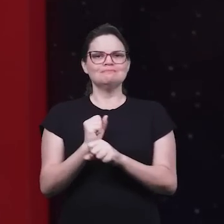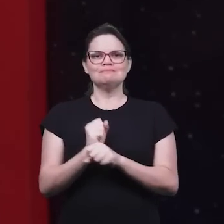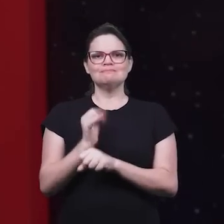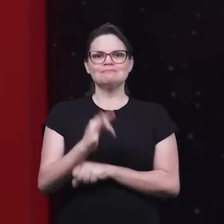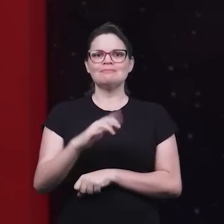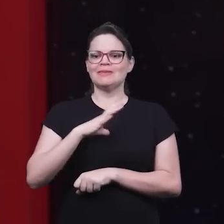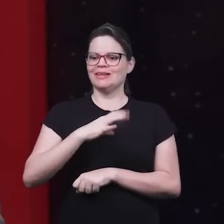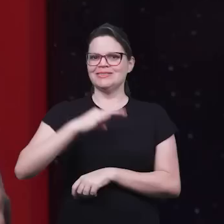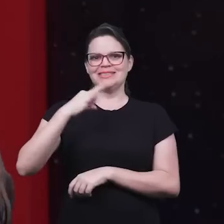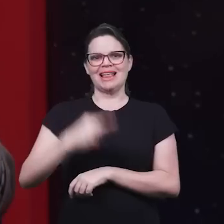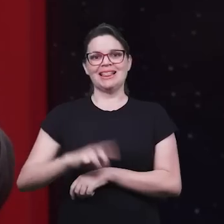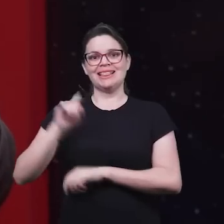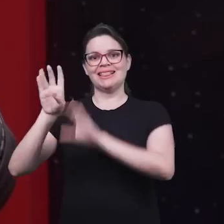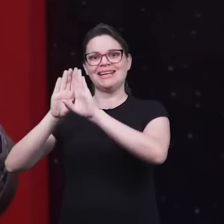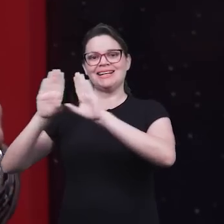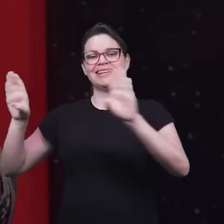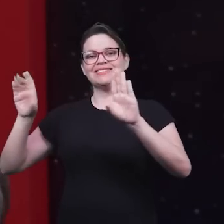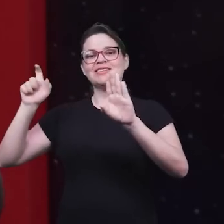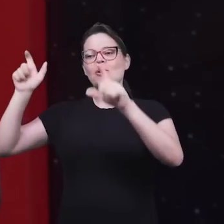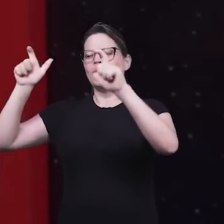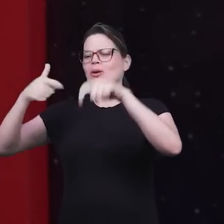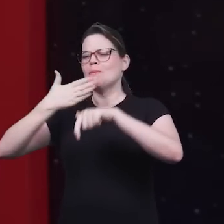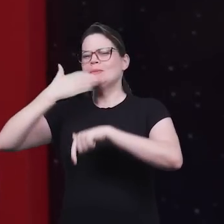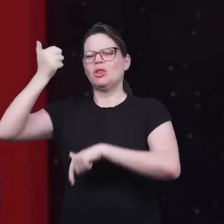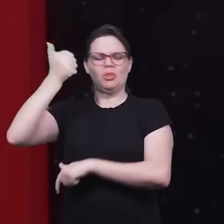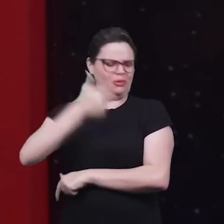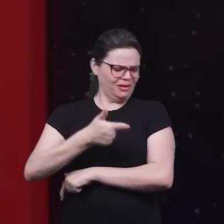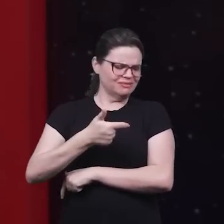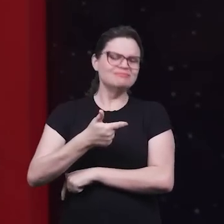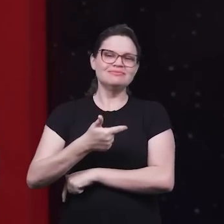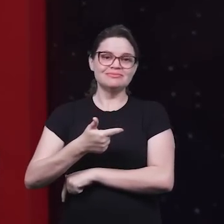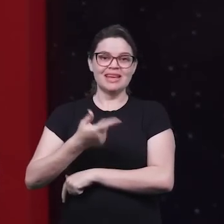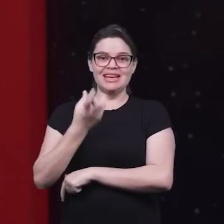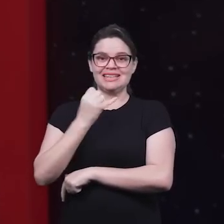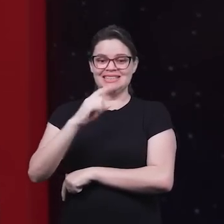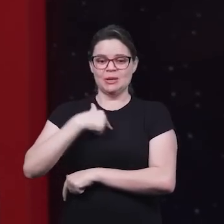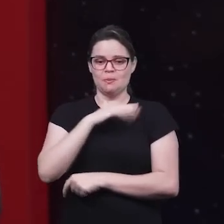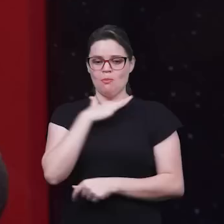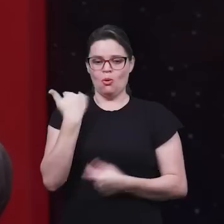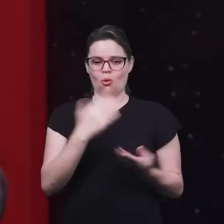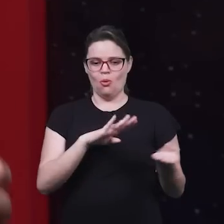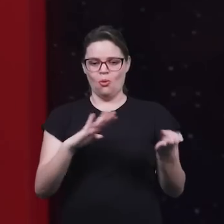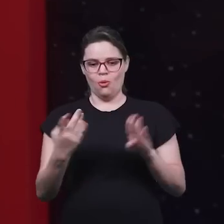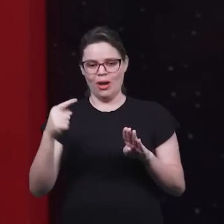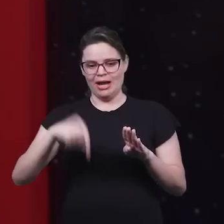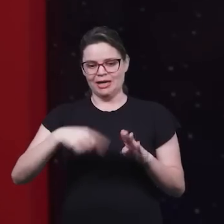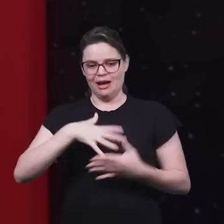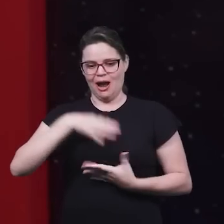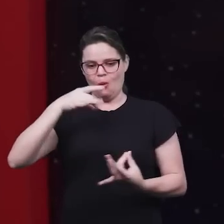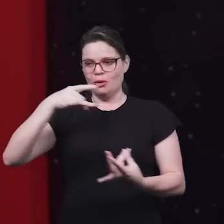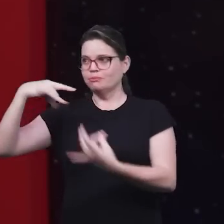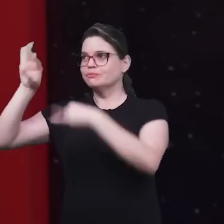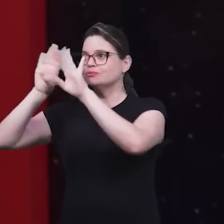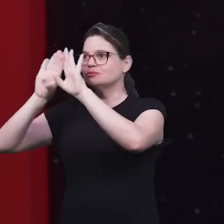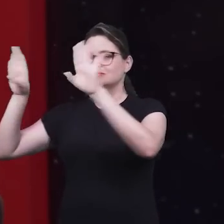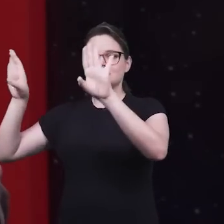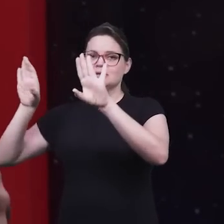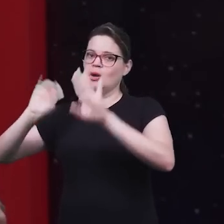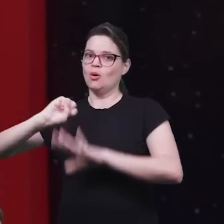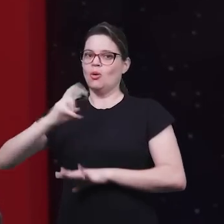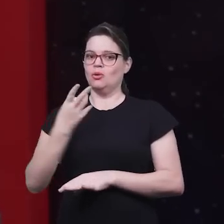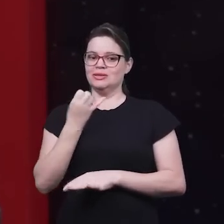de que há alguém nos esperando quando esta vida acabar, seja pela morte ou pelo arrebatamento.